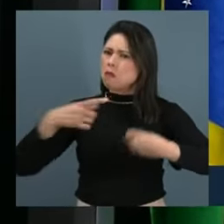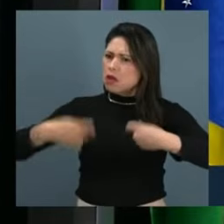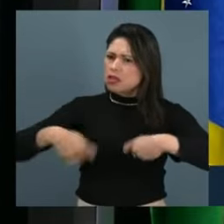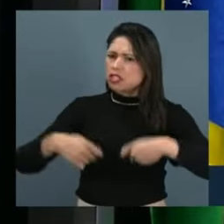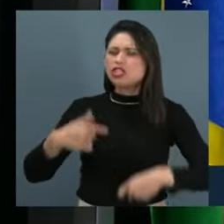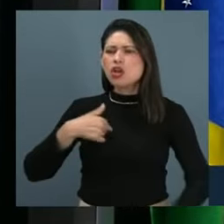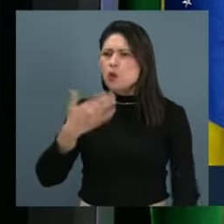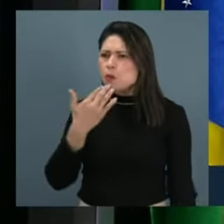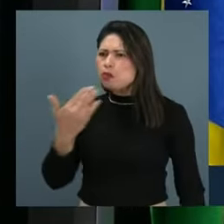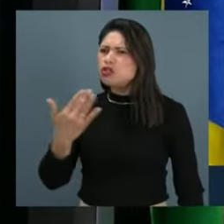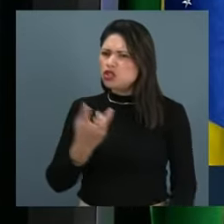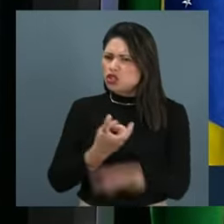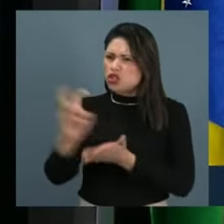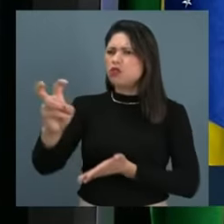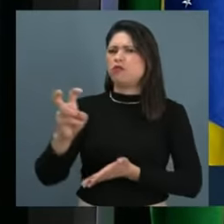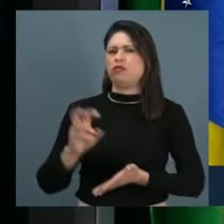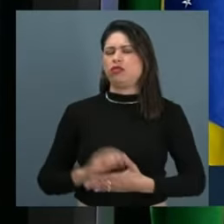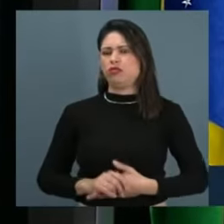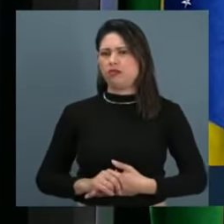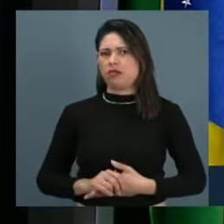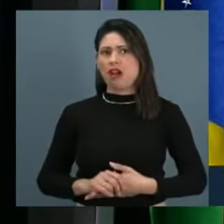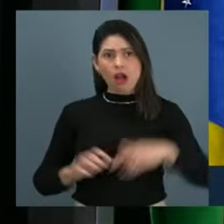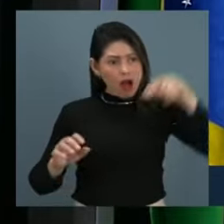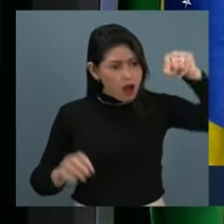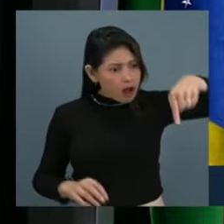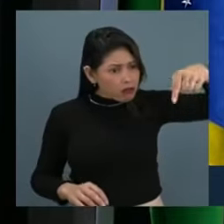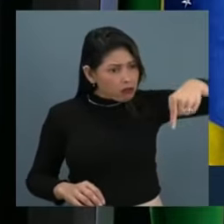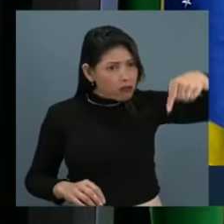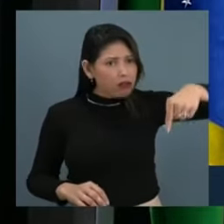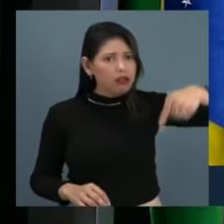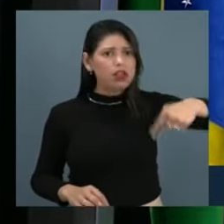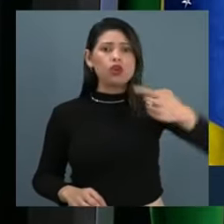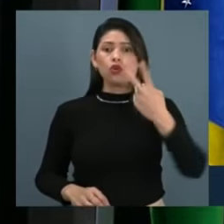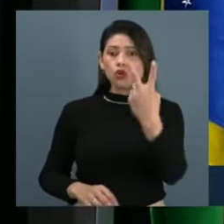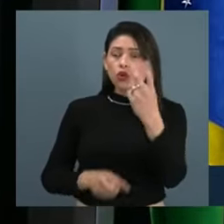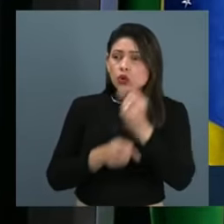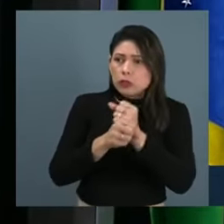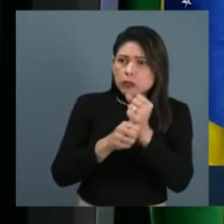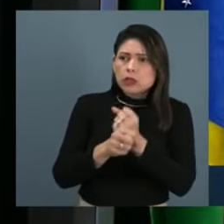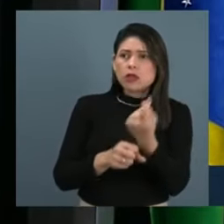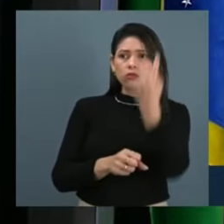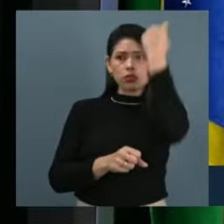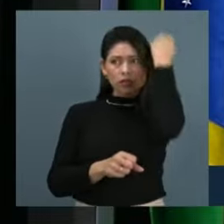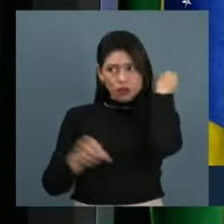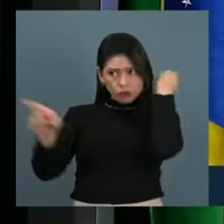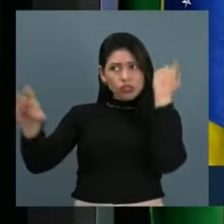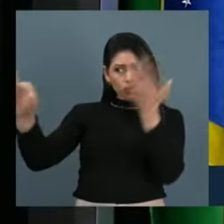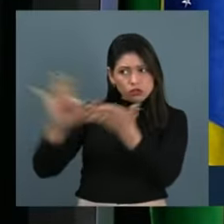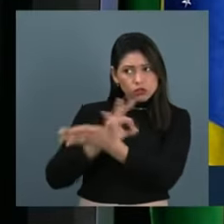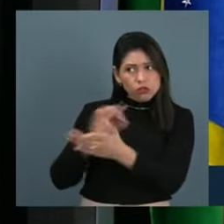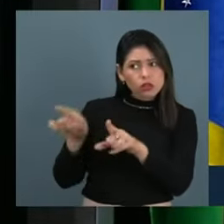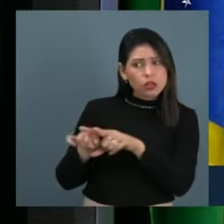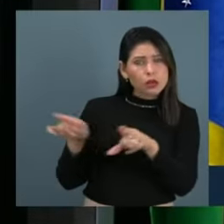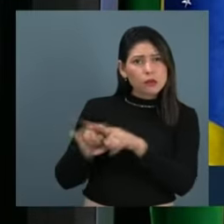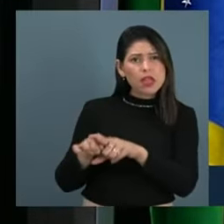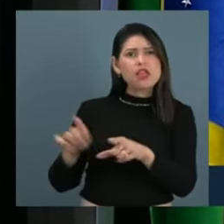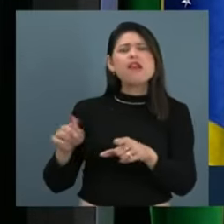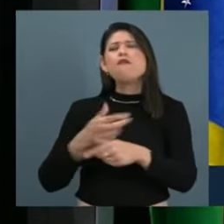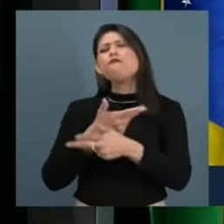de impeachment dele. Aqui, 2 anos atrás, o senhor assinou também. Muitos